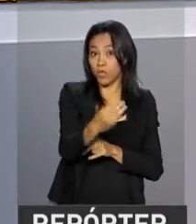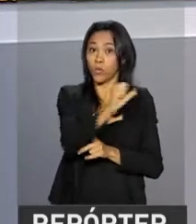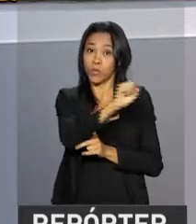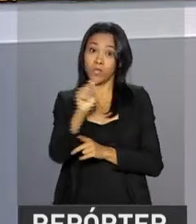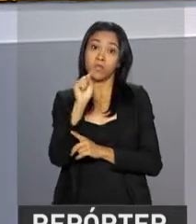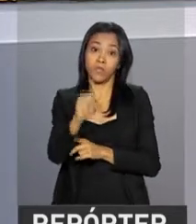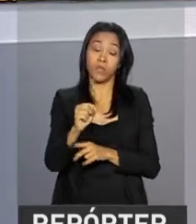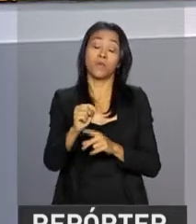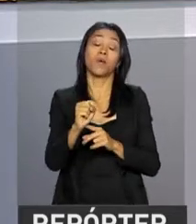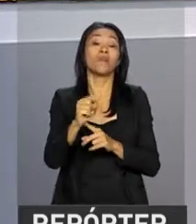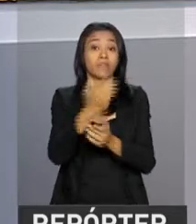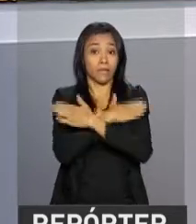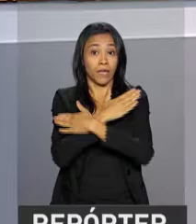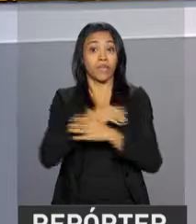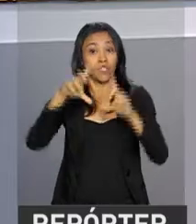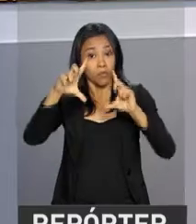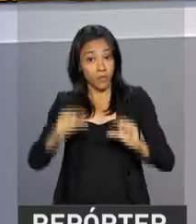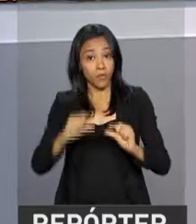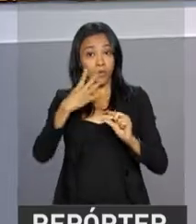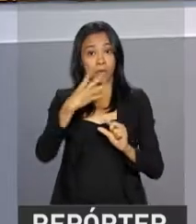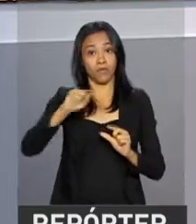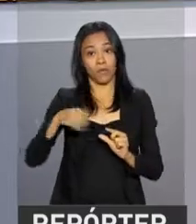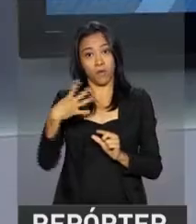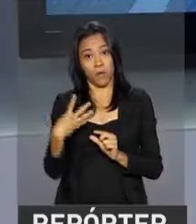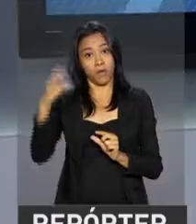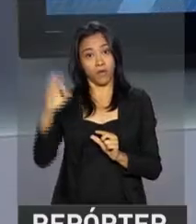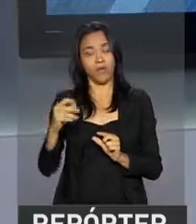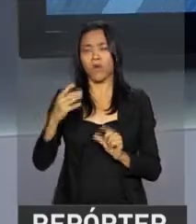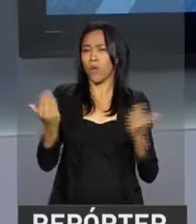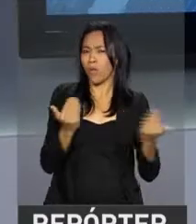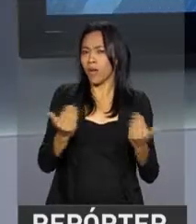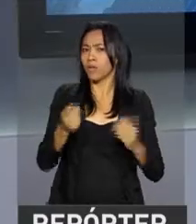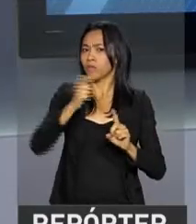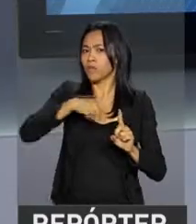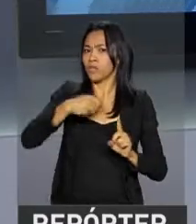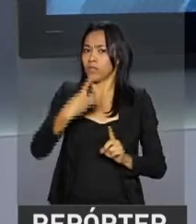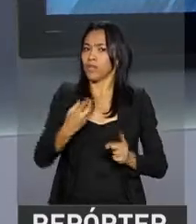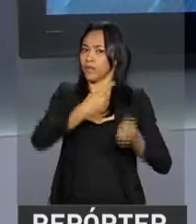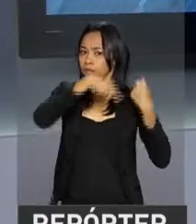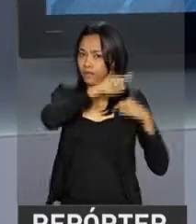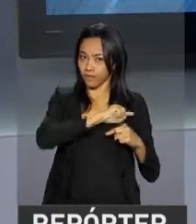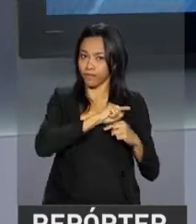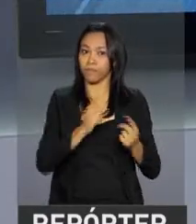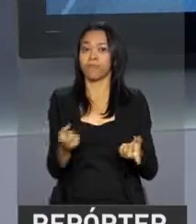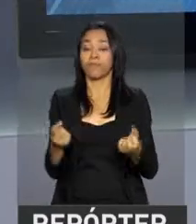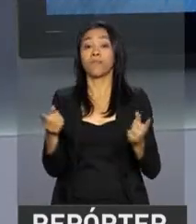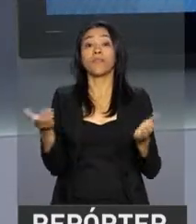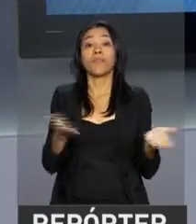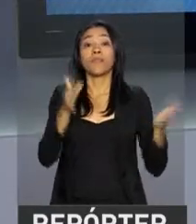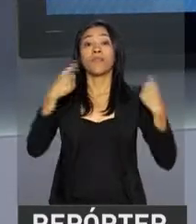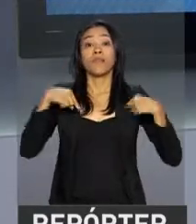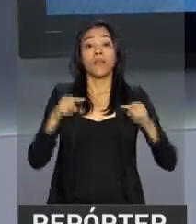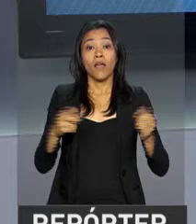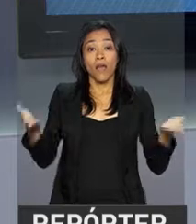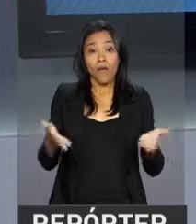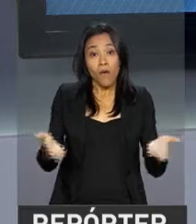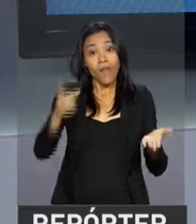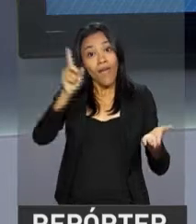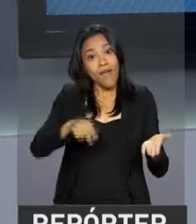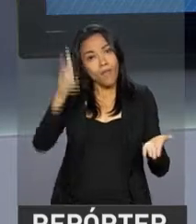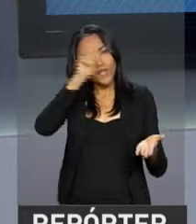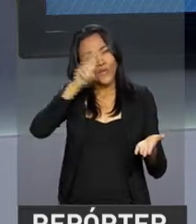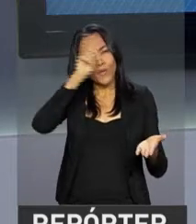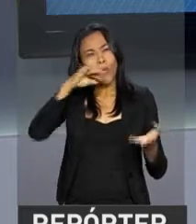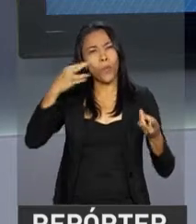por cento em comparação com o trimestre anterior mais um capítulo da história passa a ser contado depois